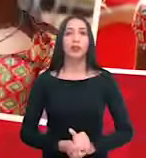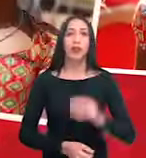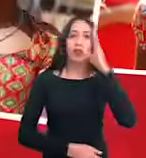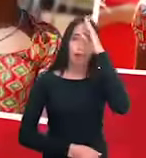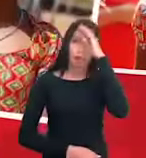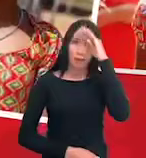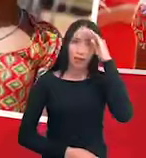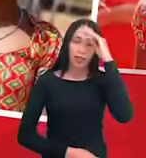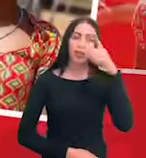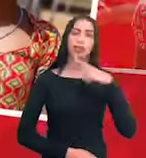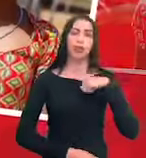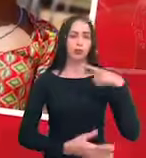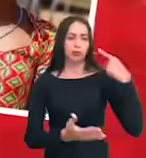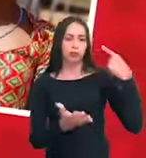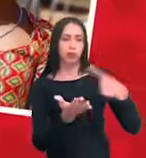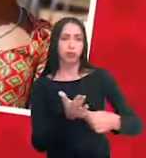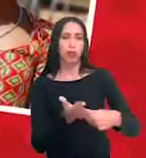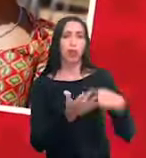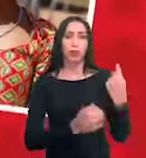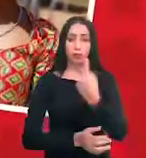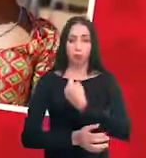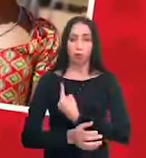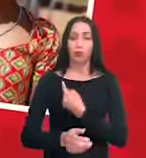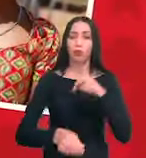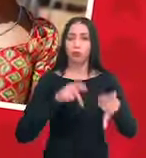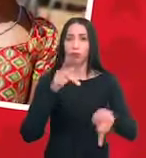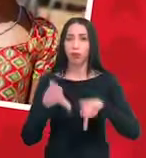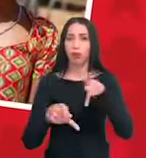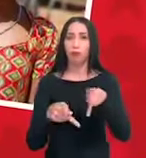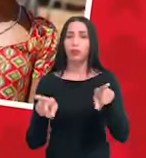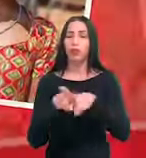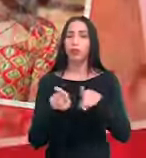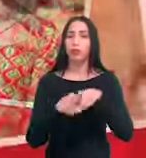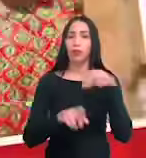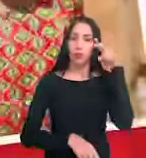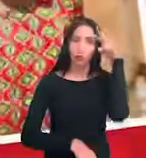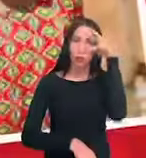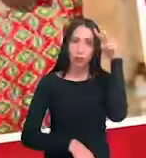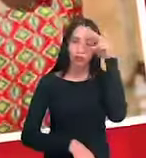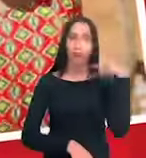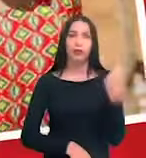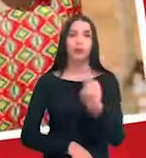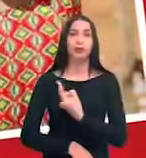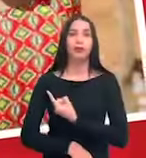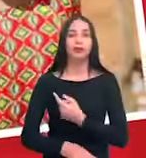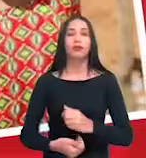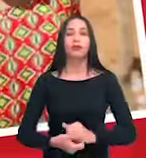diversidade. Rafael tem compromisso com a nossa gente e com a nossa história.